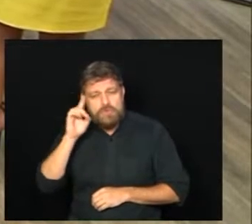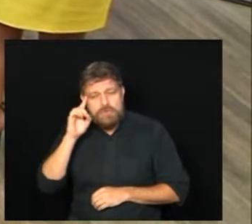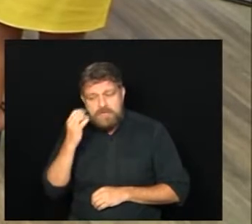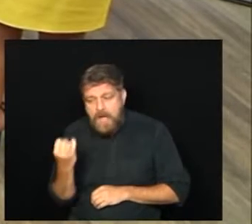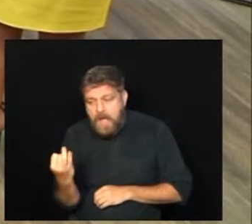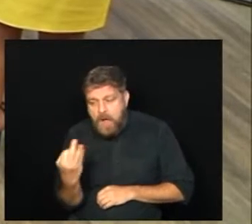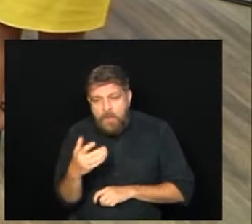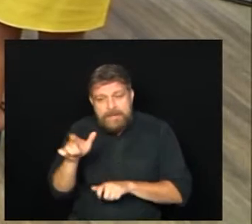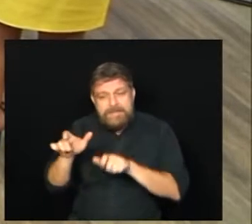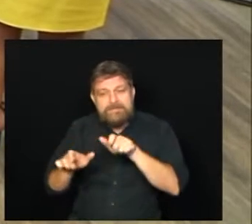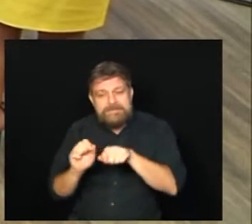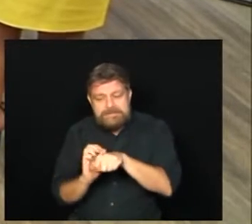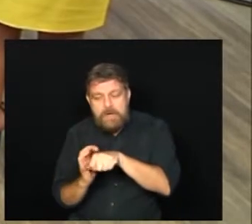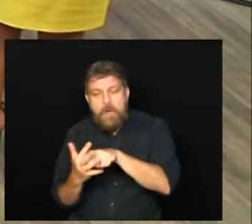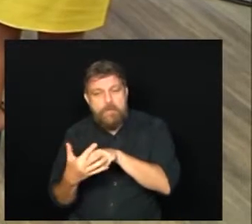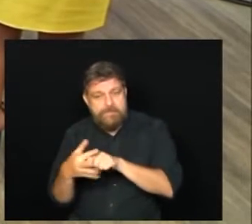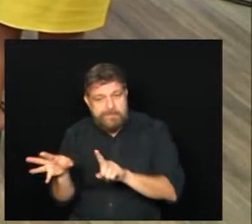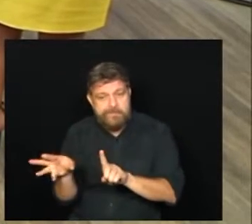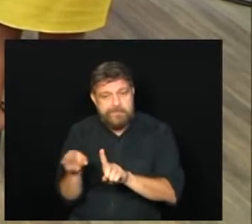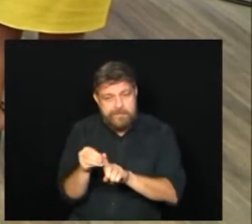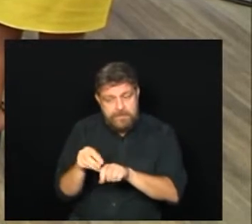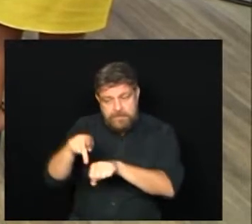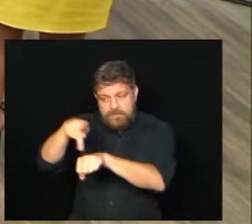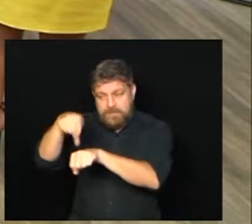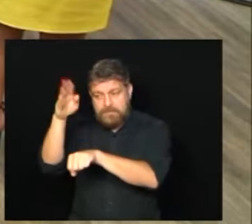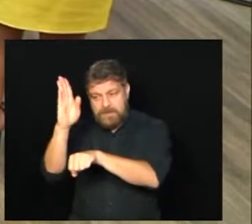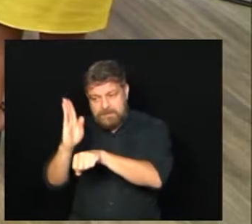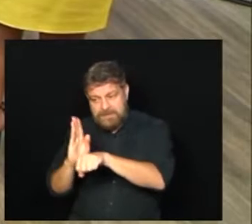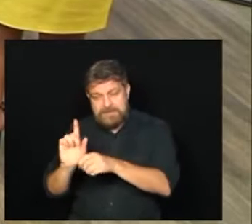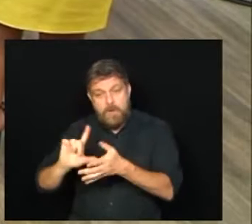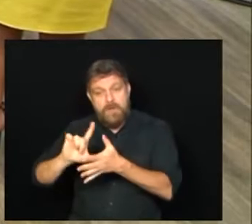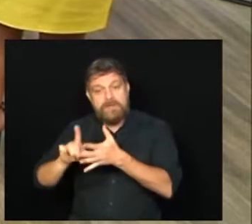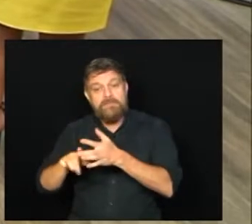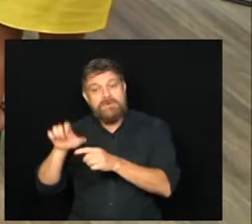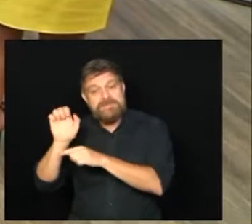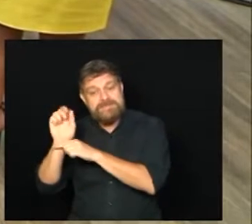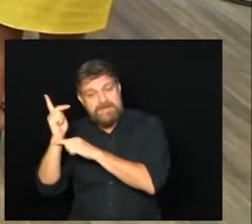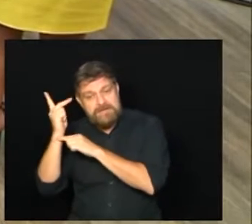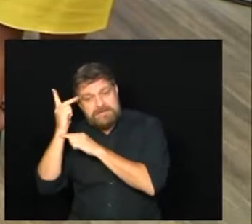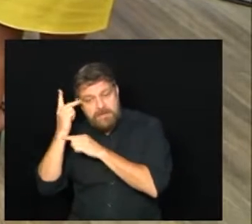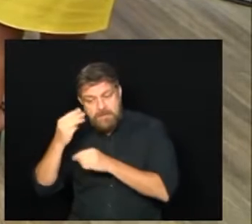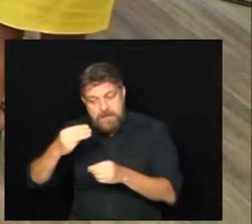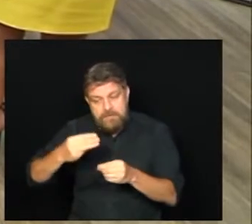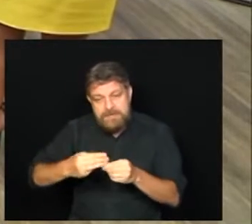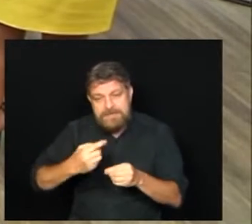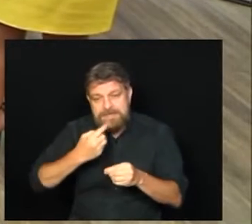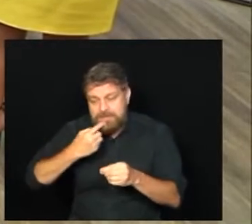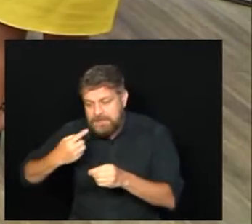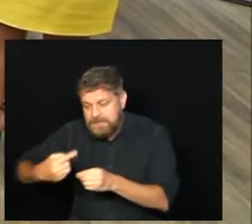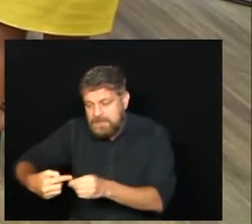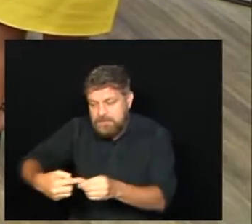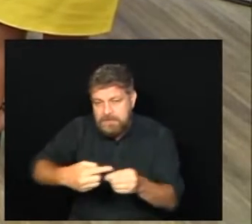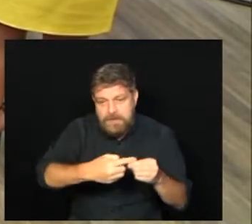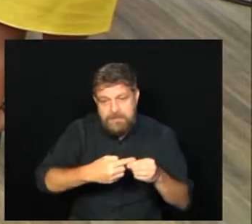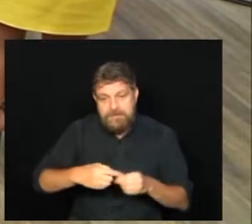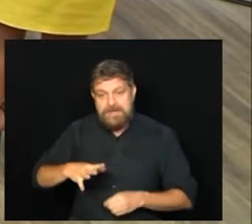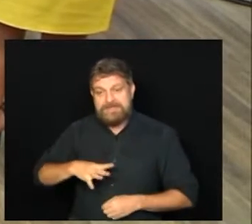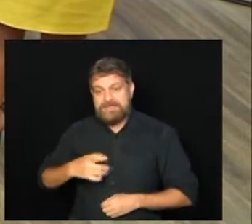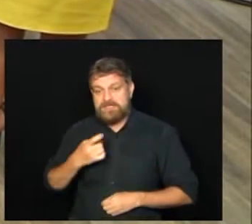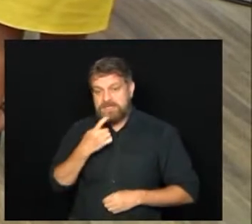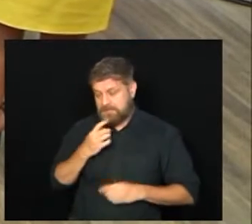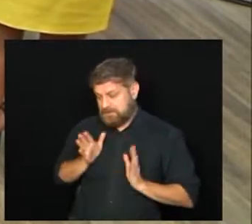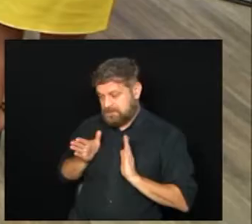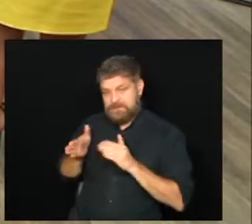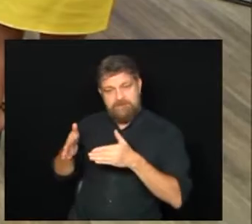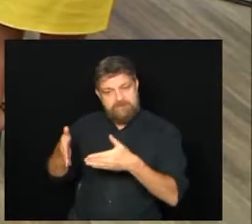da Covid-19. Primeiro no nosso país, depois estado de São Paulo, região metropolitana e depois o nosso foco na cidade de